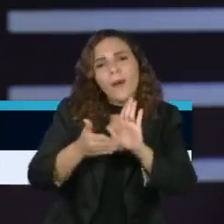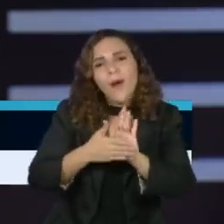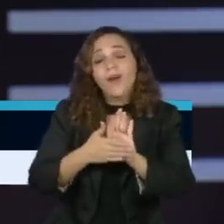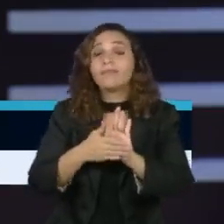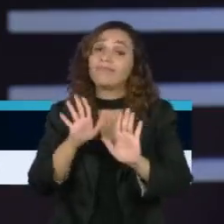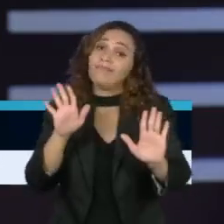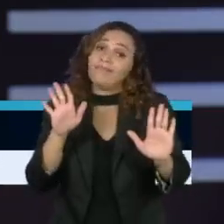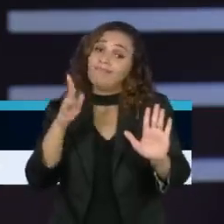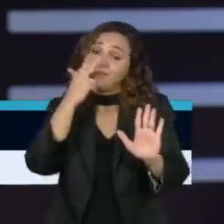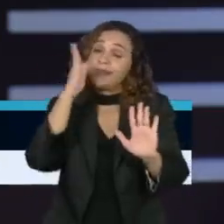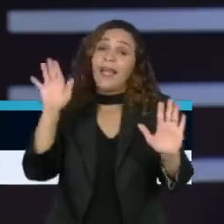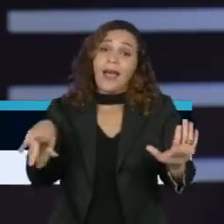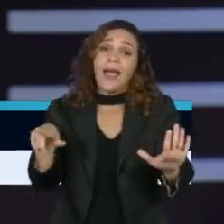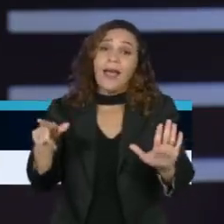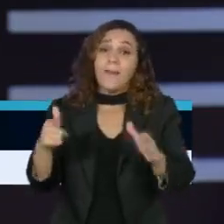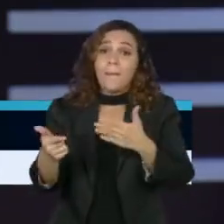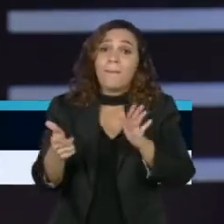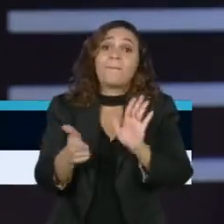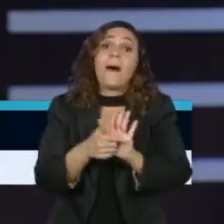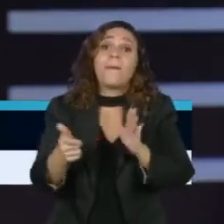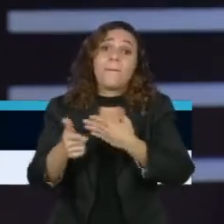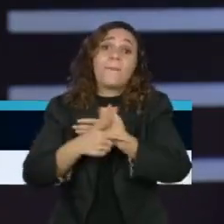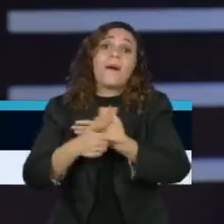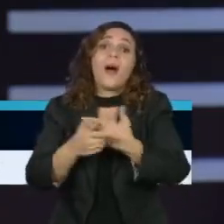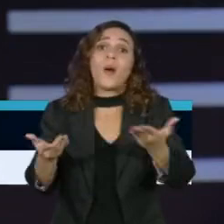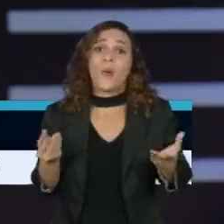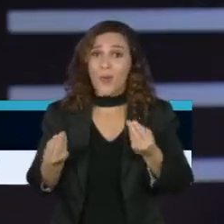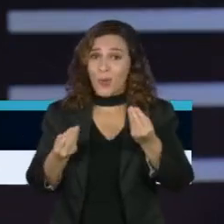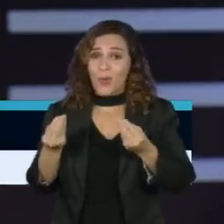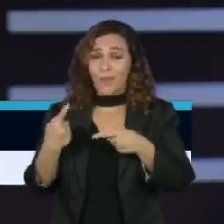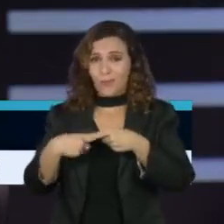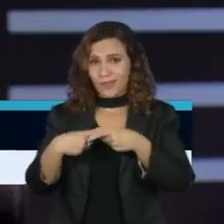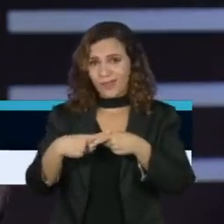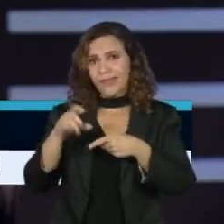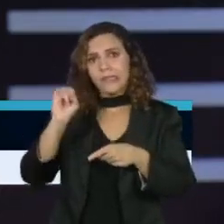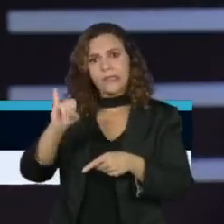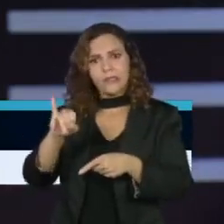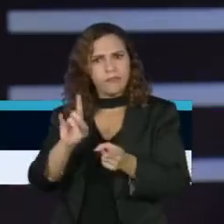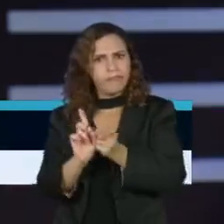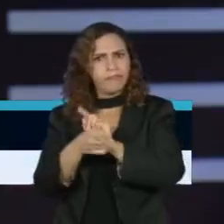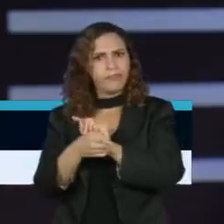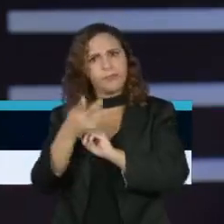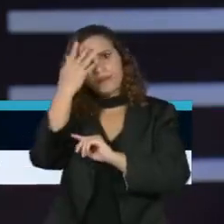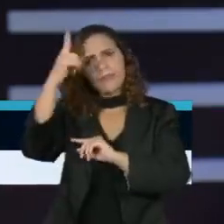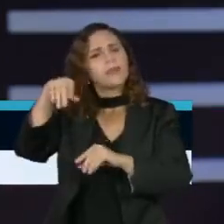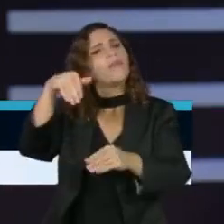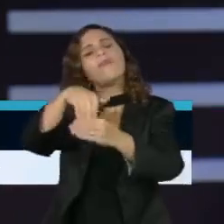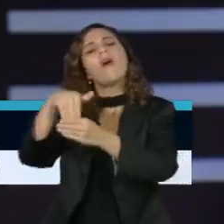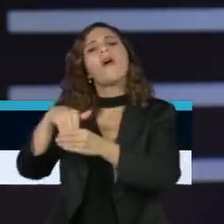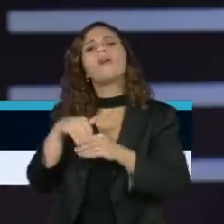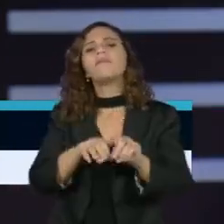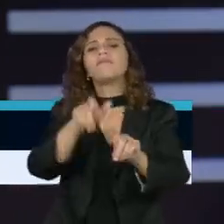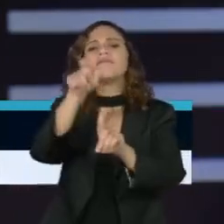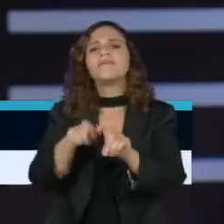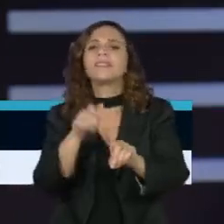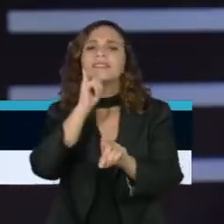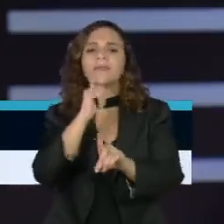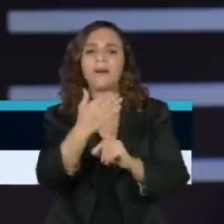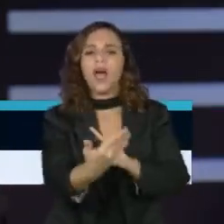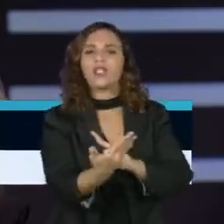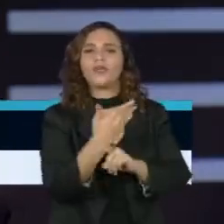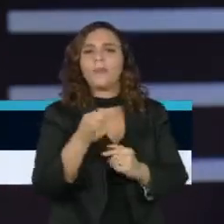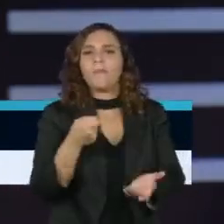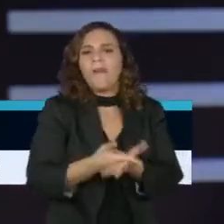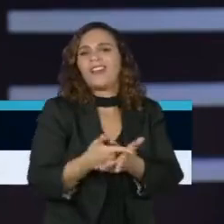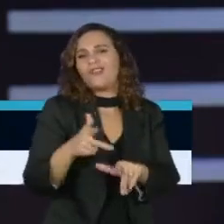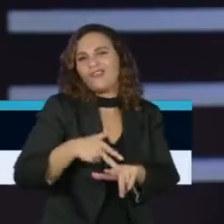Em tese, deveria ser. Estamos trabalhando como deveriam ser. Até porque, caso contrário, o eleitor já estaria votando na pessoa simplesmente que paga um chinelo para ele.